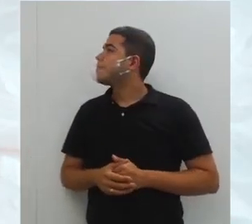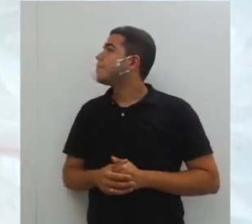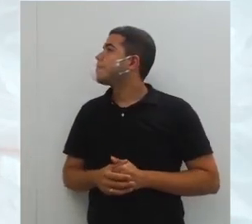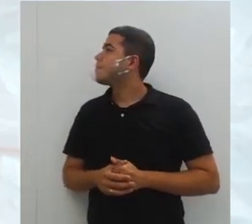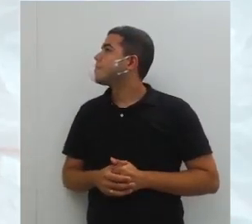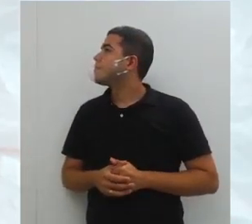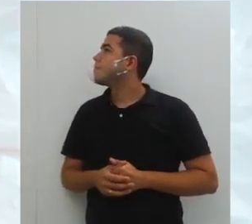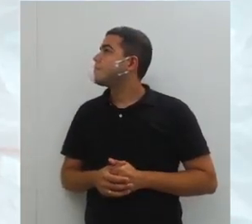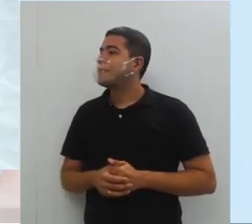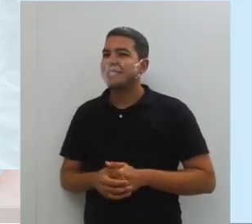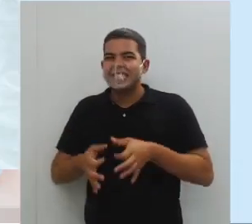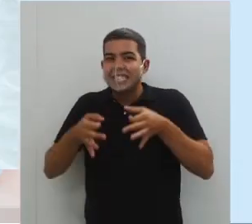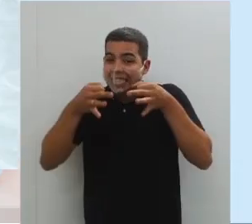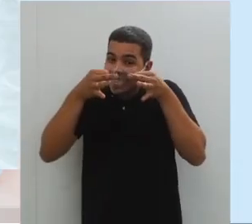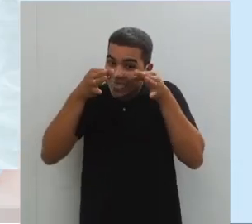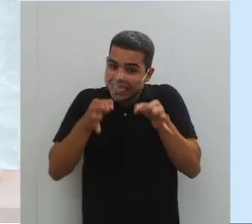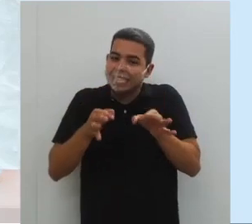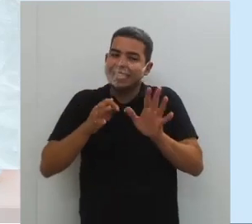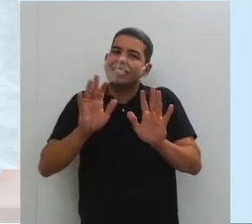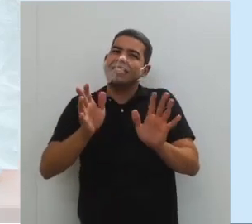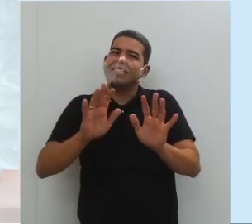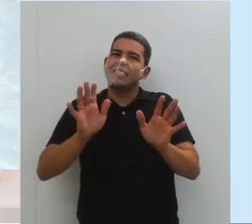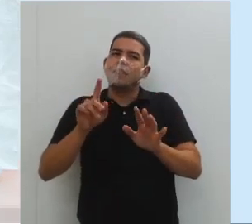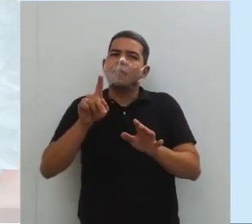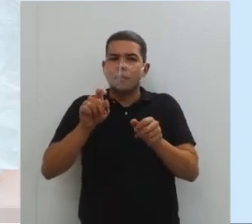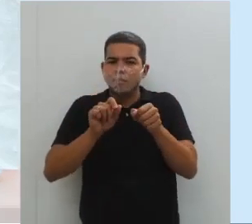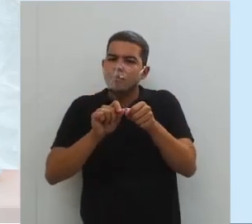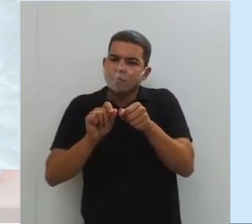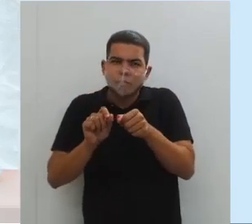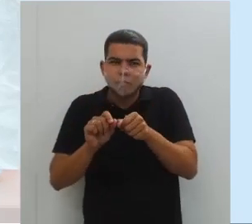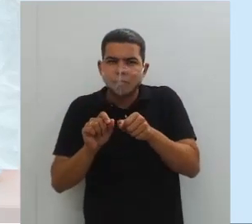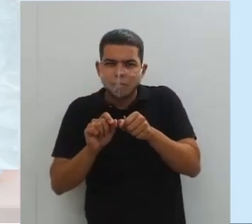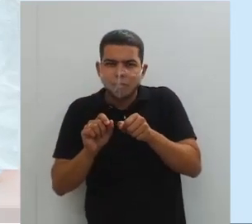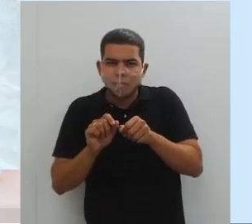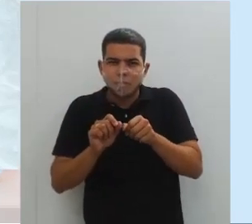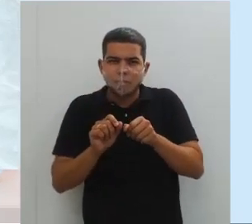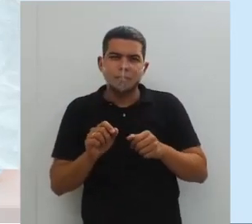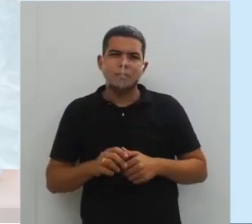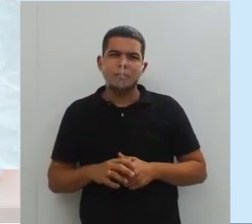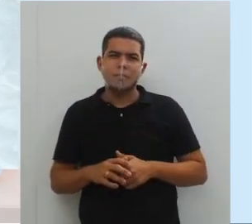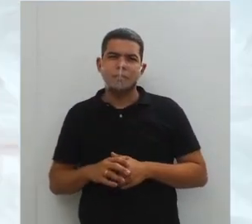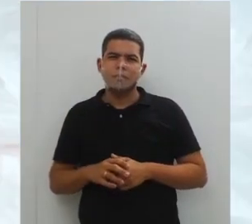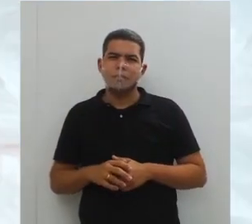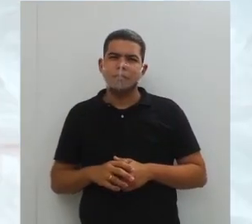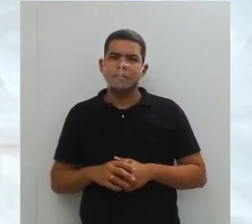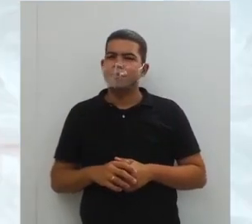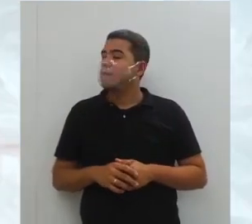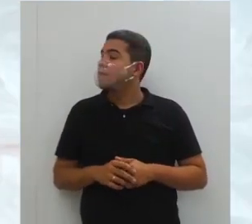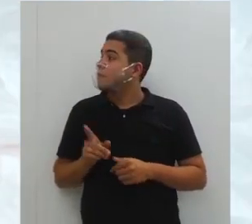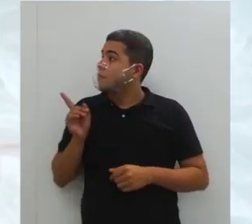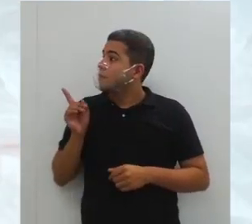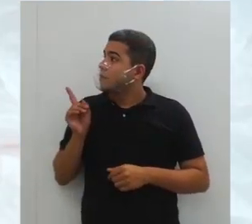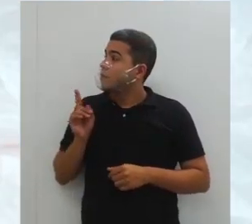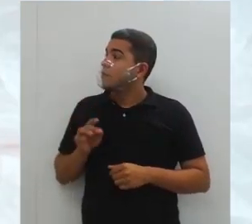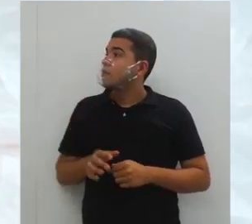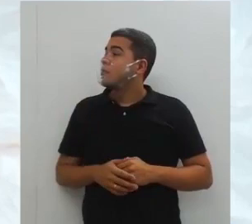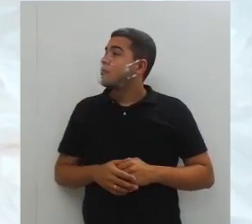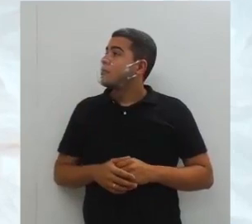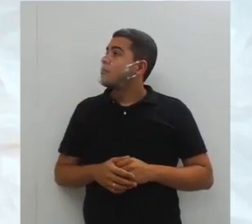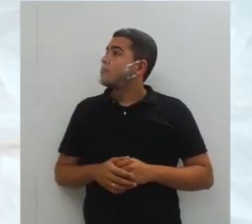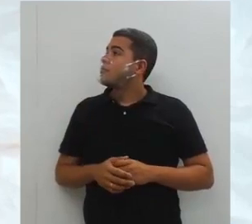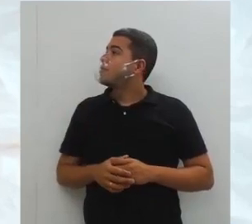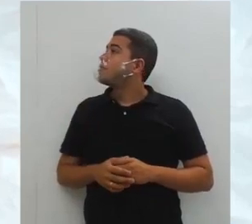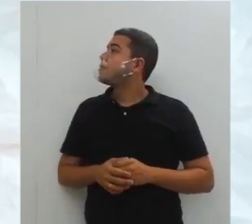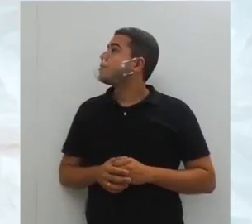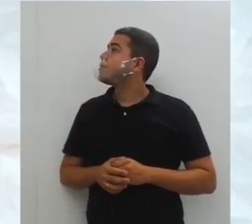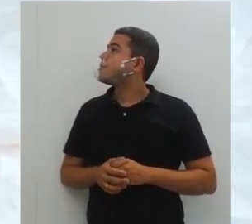Não vai ficar bem certinha não, mas você vai moldando aí, tá? E encaixando uma em cima da